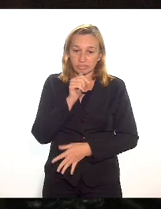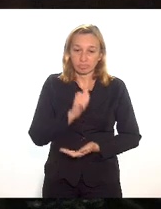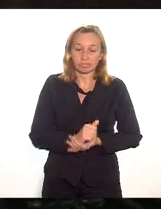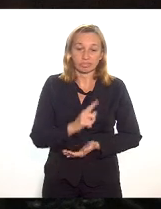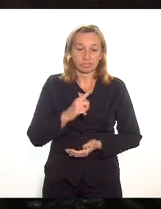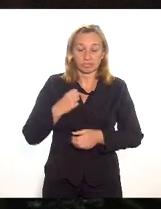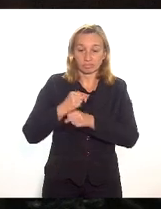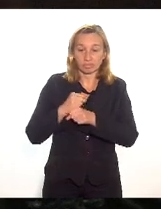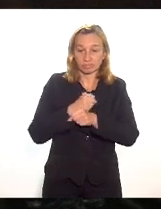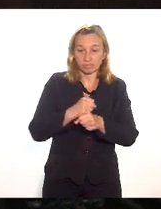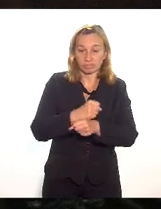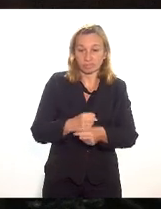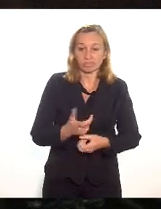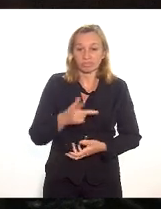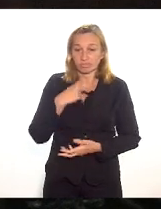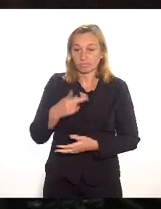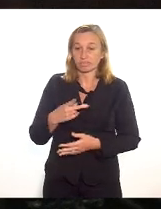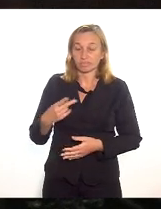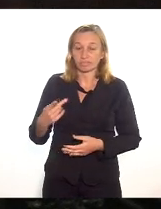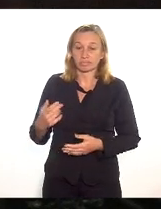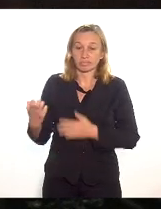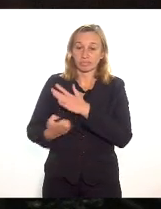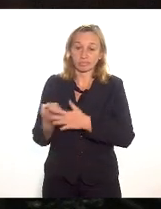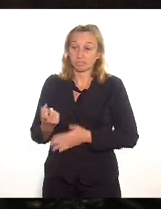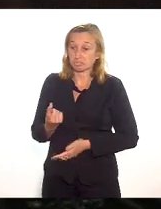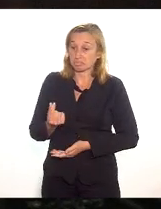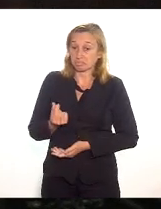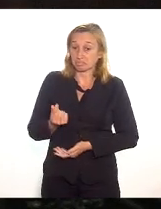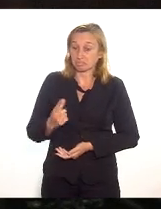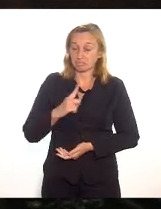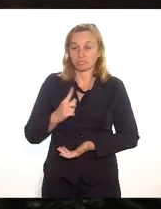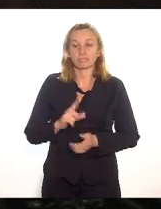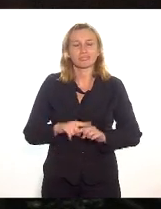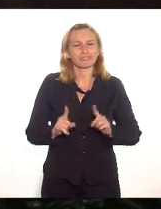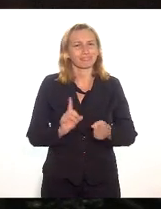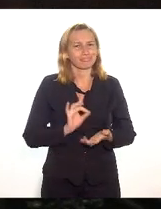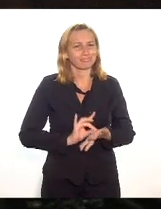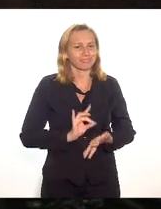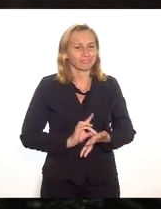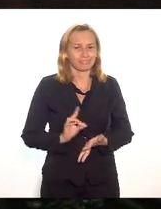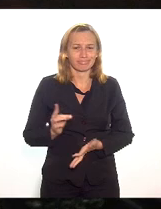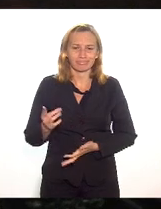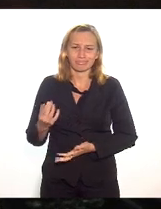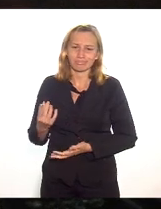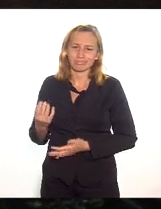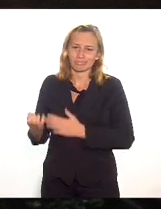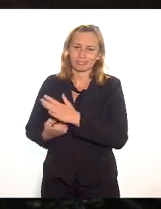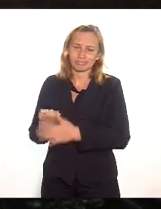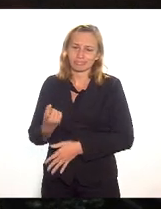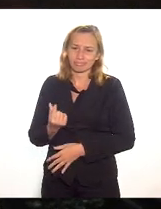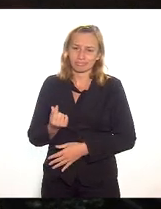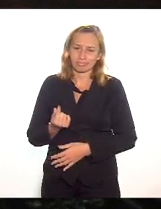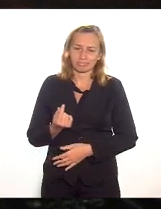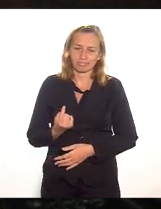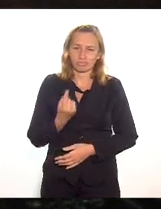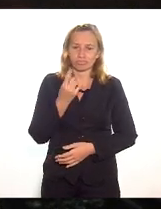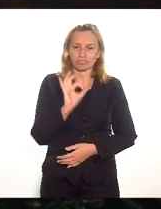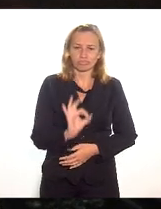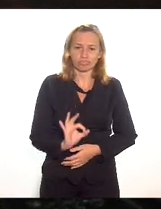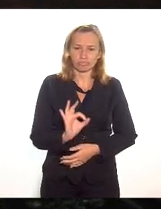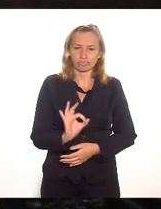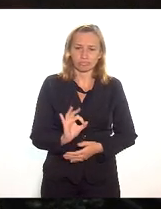deputados adoram falar que a SEDAI é uma empresa extremamente lucrativa, mas a verdade é que a SEDAI ela não investe nem 1% do seu